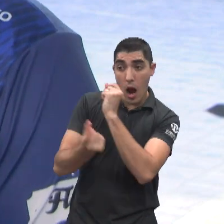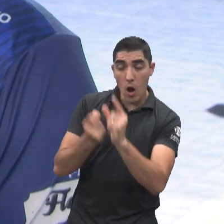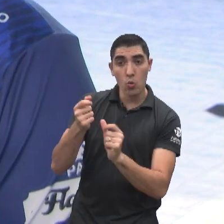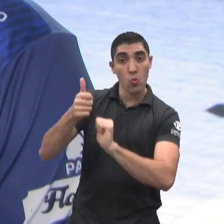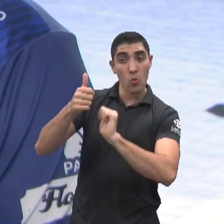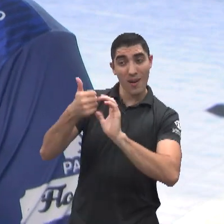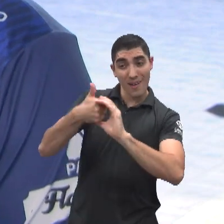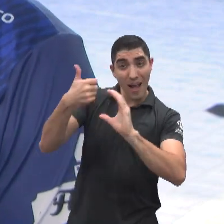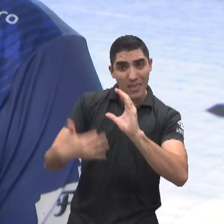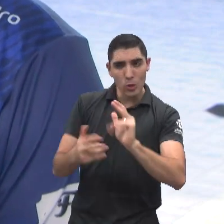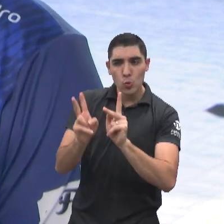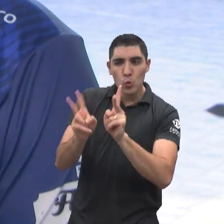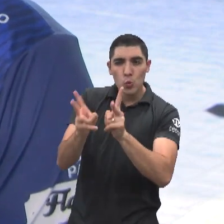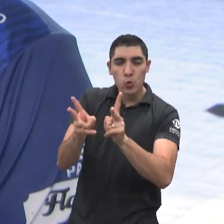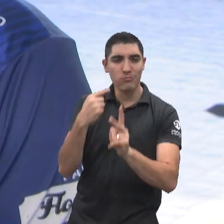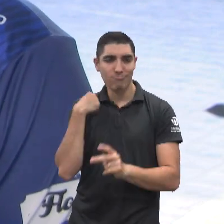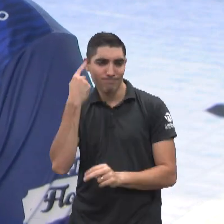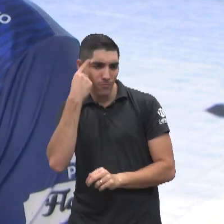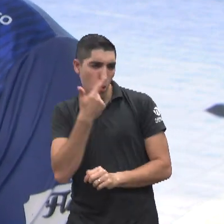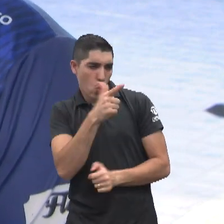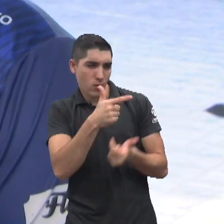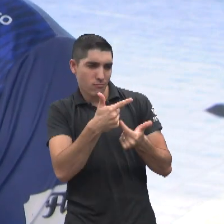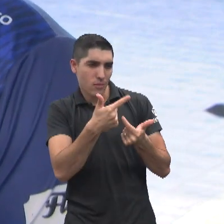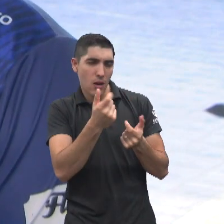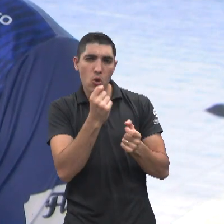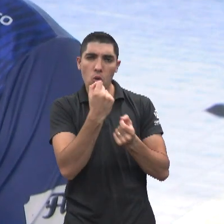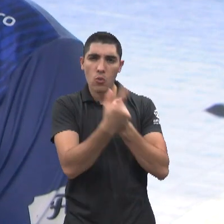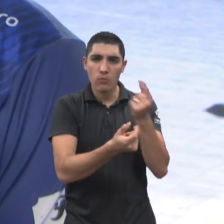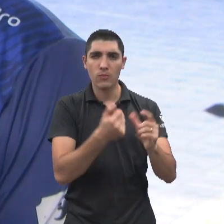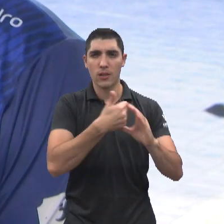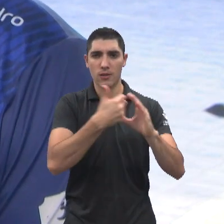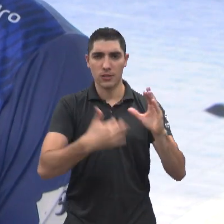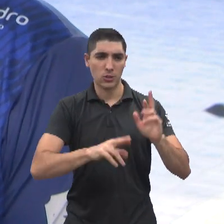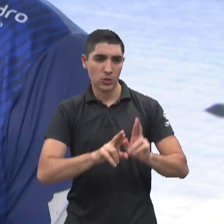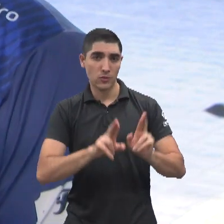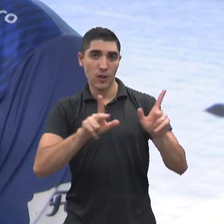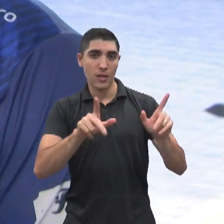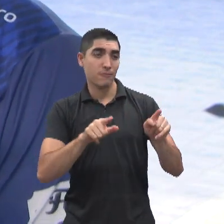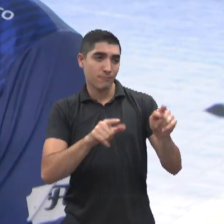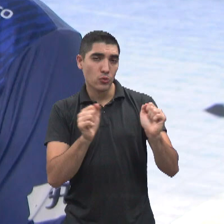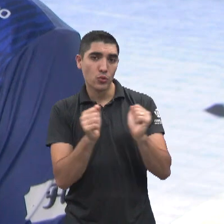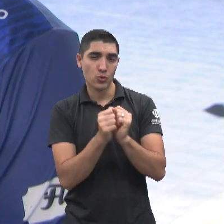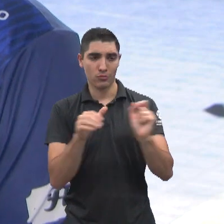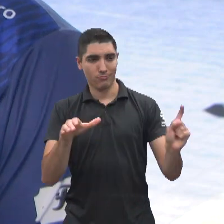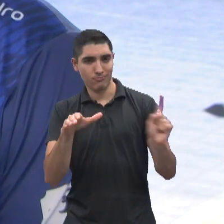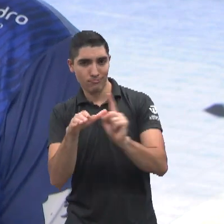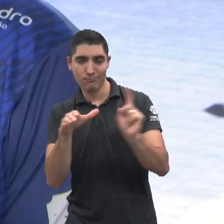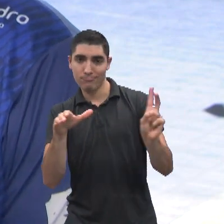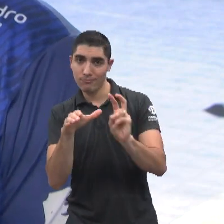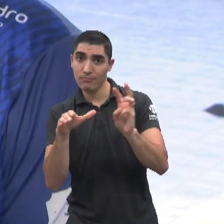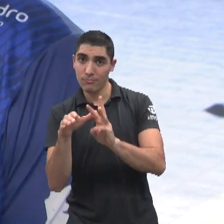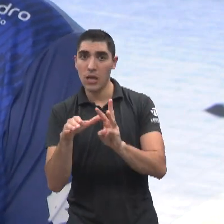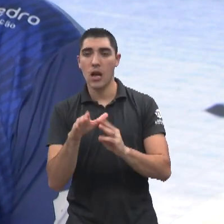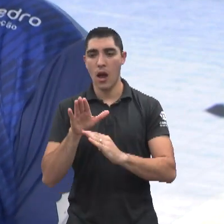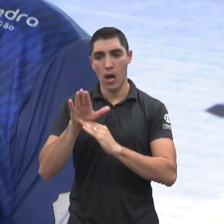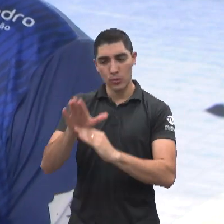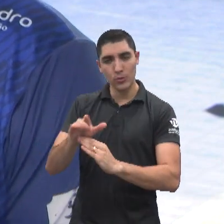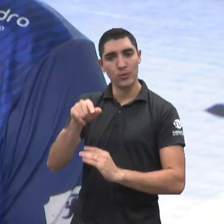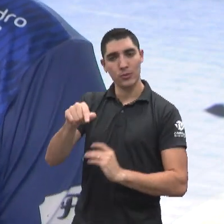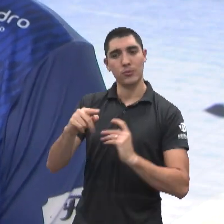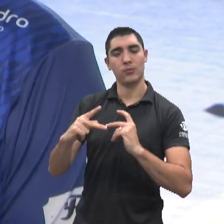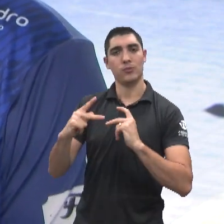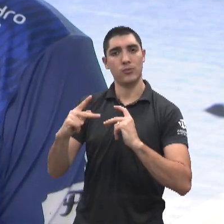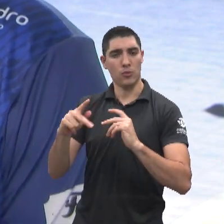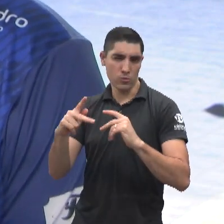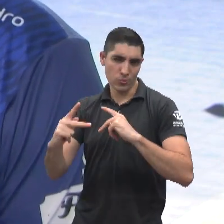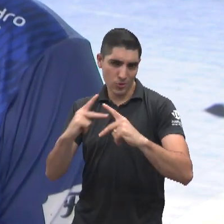dos que eu precisava, né? Atletas que fazem o jogo andar, atletas que entendem, atletas que eu já conheço, todos